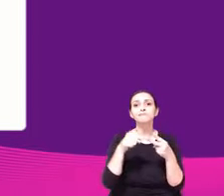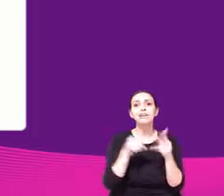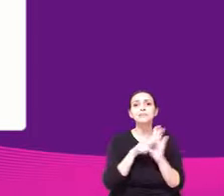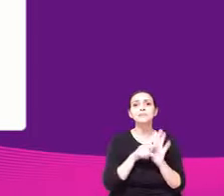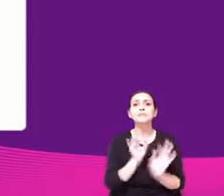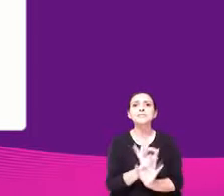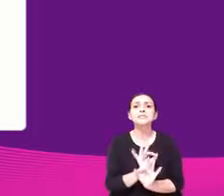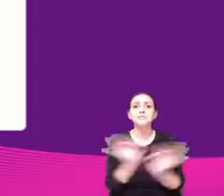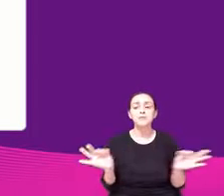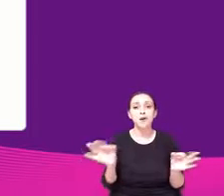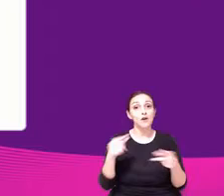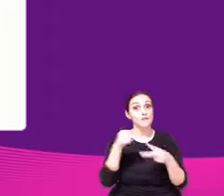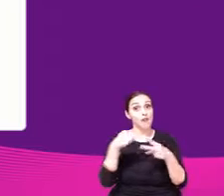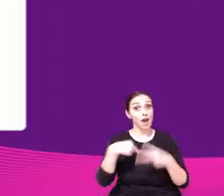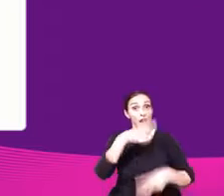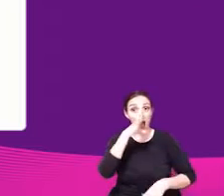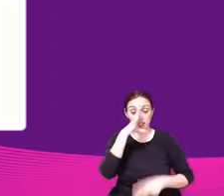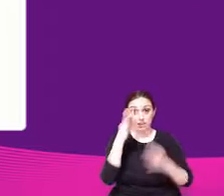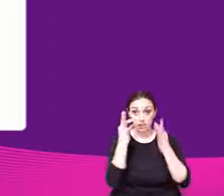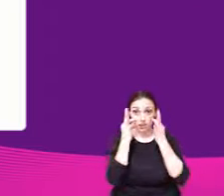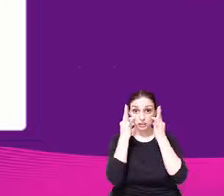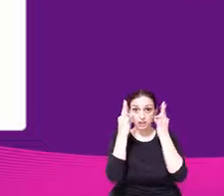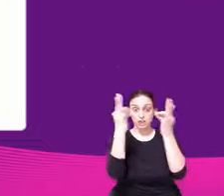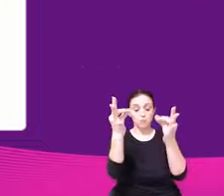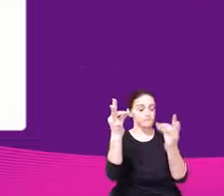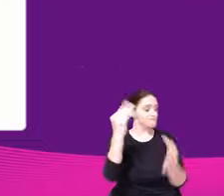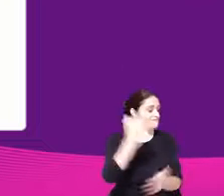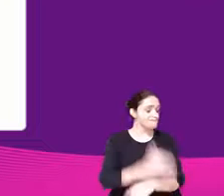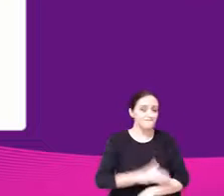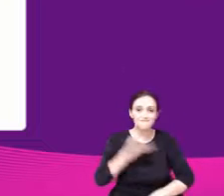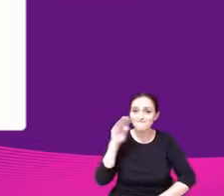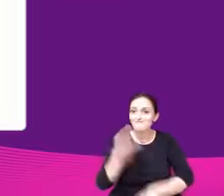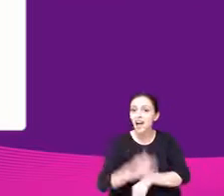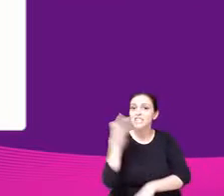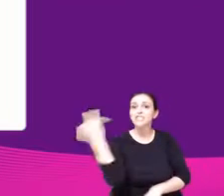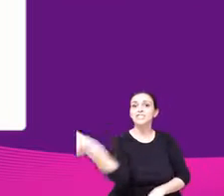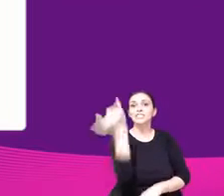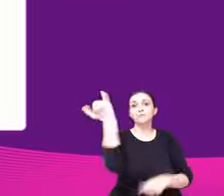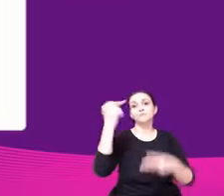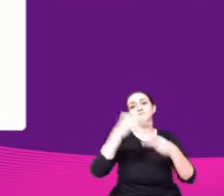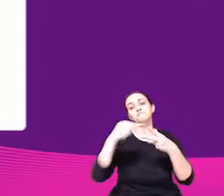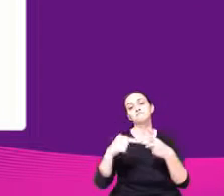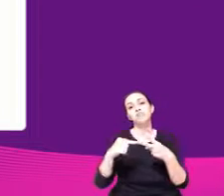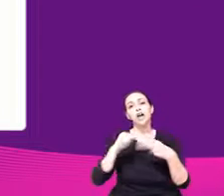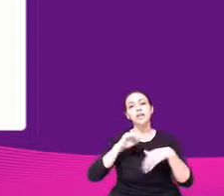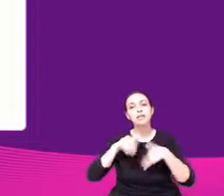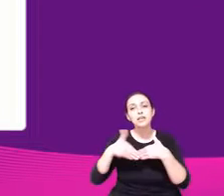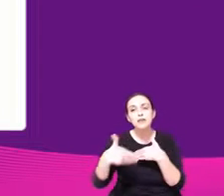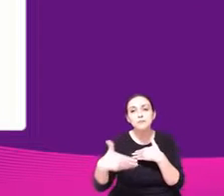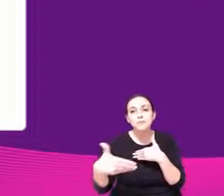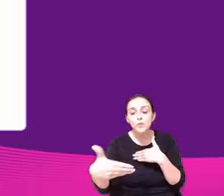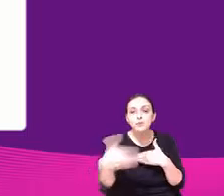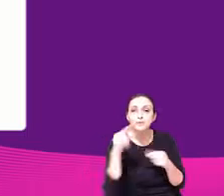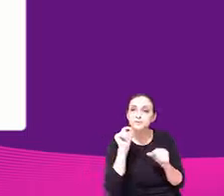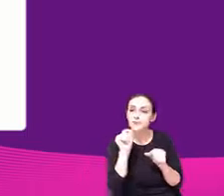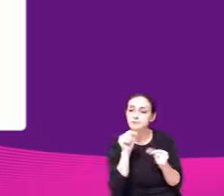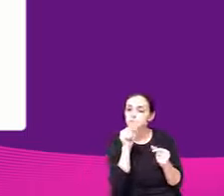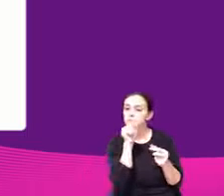de atenção primária e a partir disso e da estratificação do risco, na